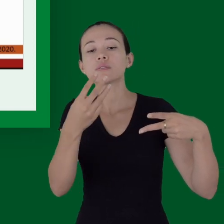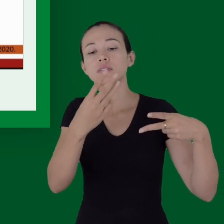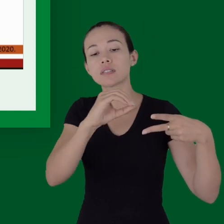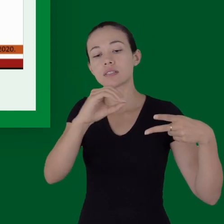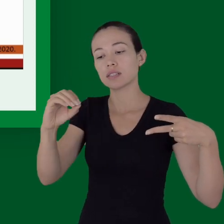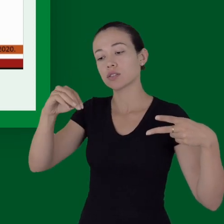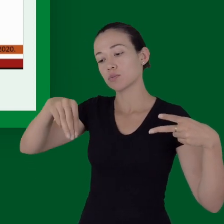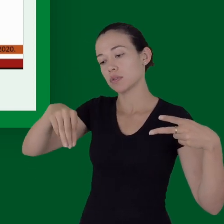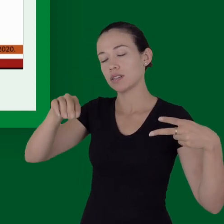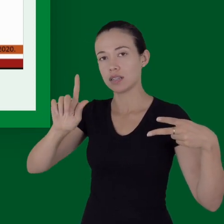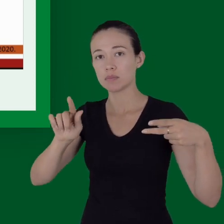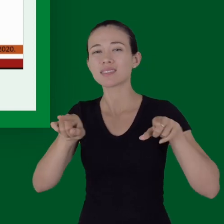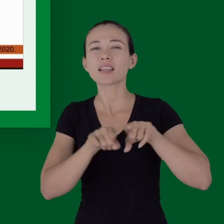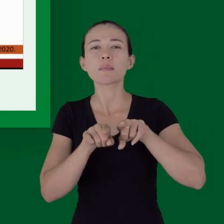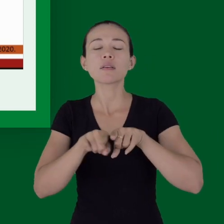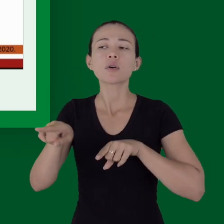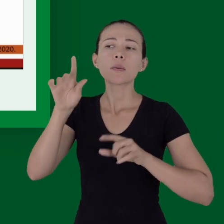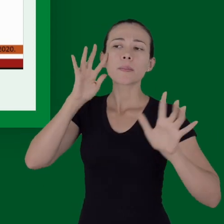também.